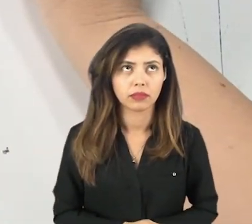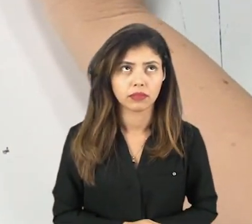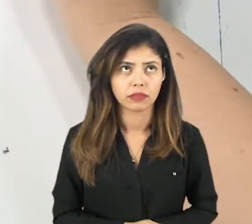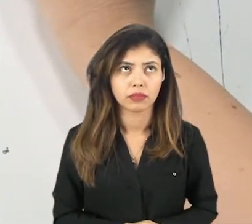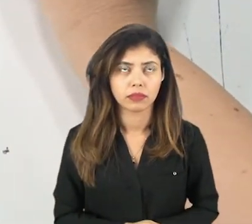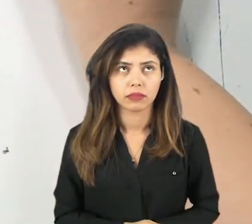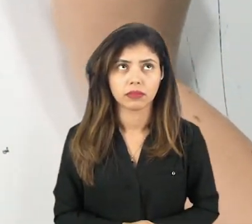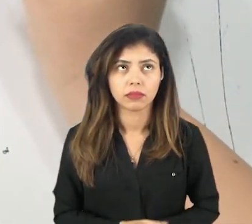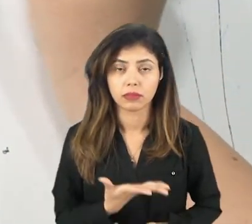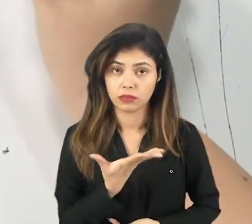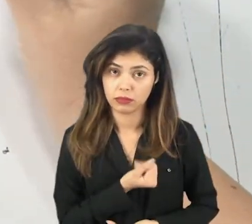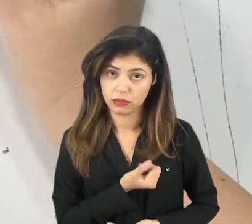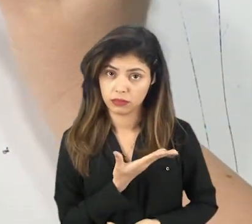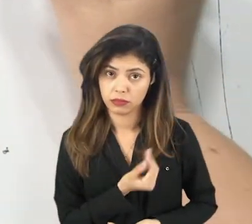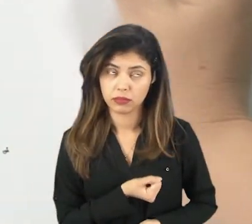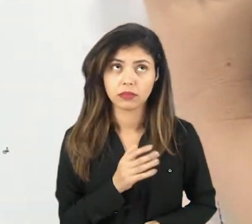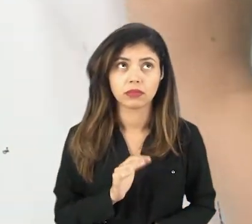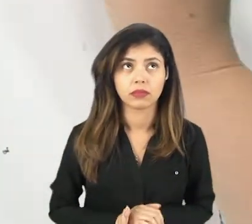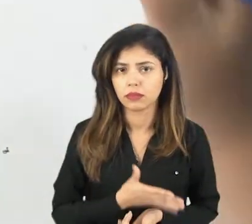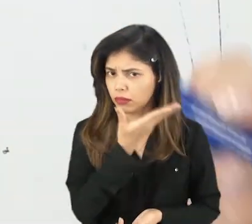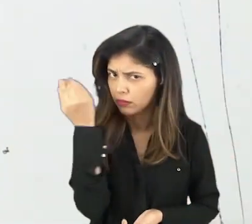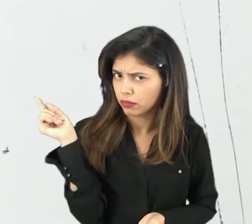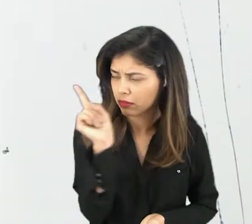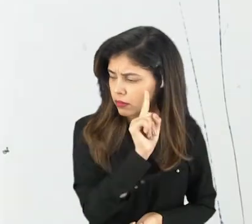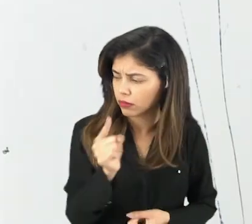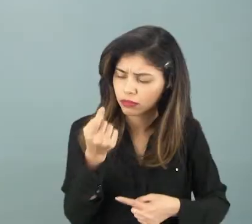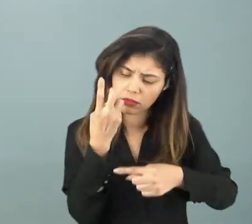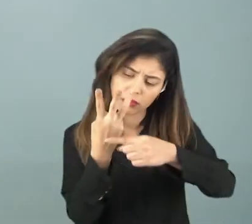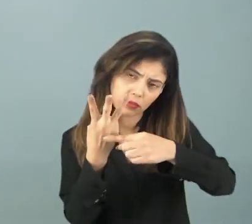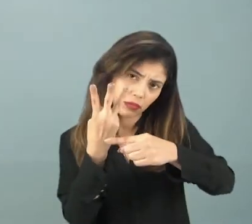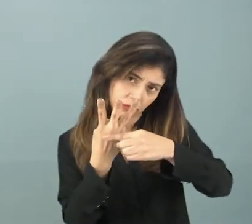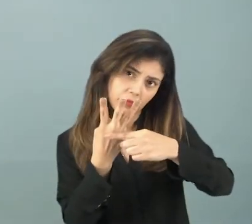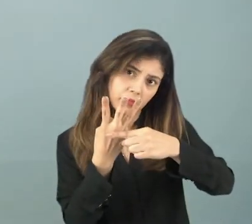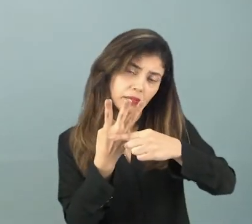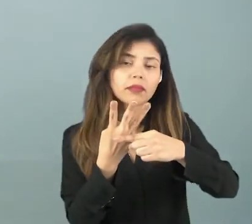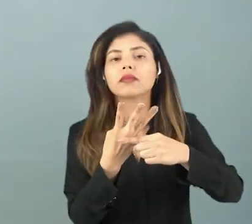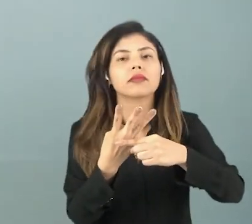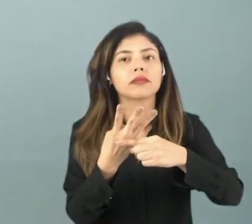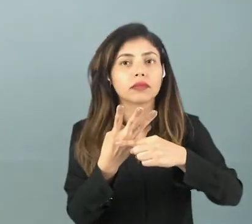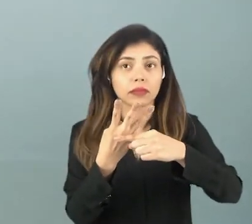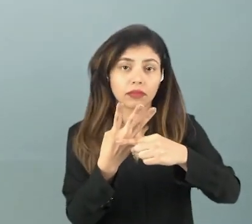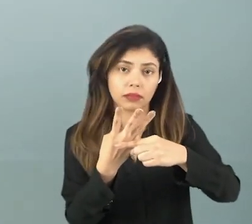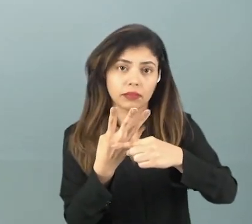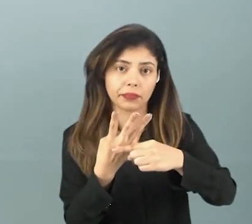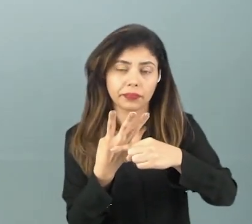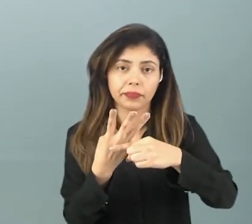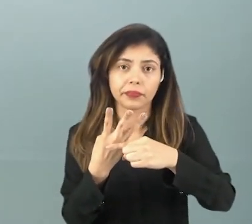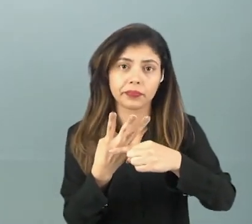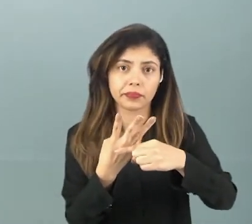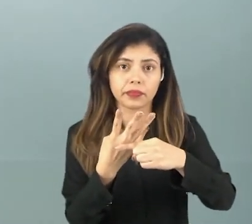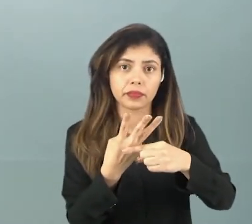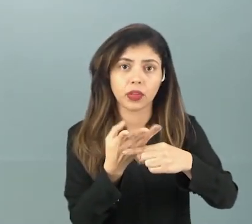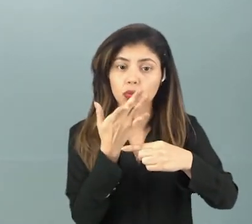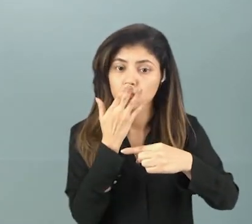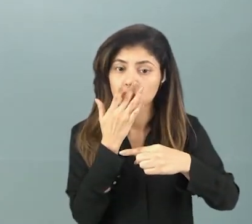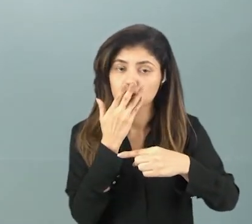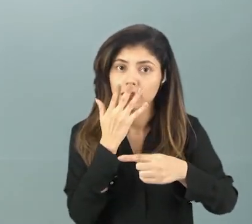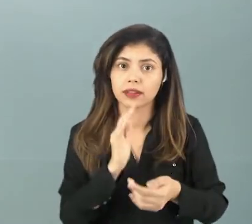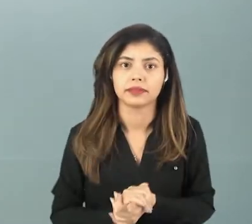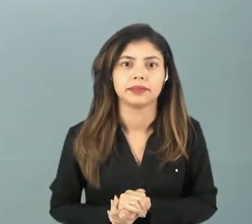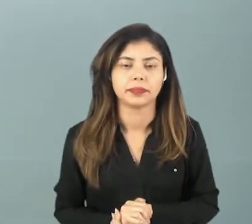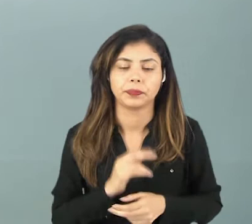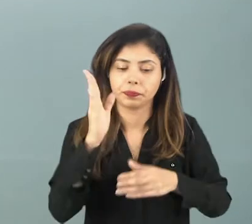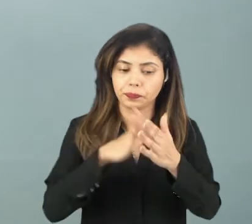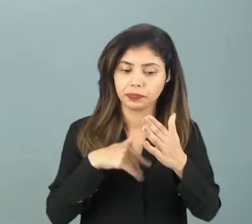meu numerador. Não posso esquecer, a parte que vai ficar em cima, a parte que está representada, a parte colorida. Então, é a parte que